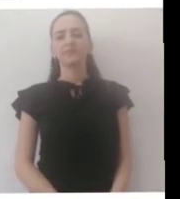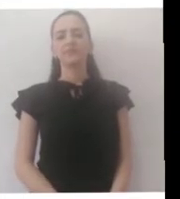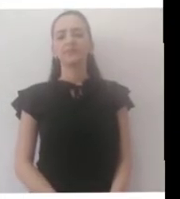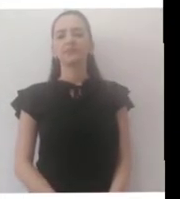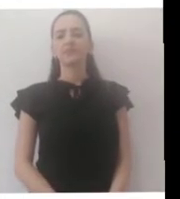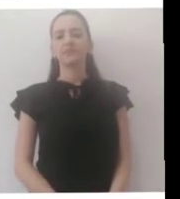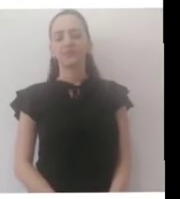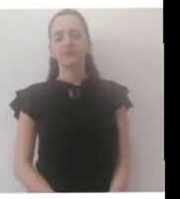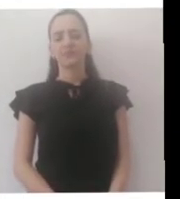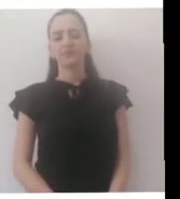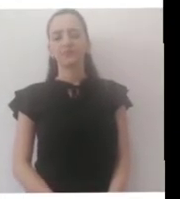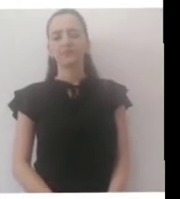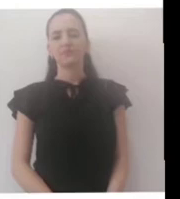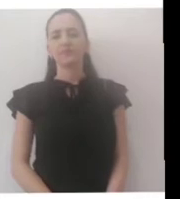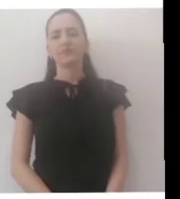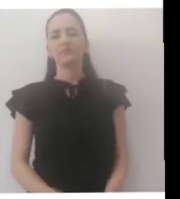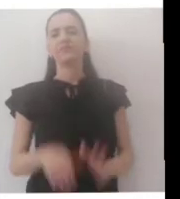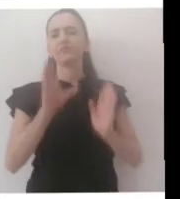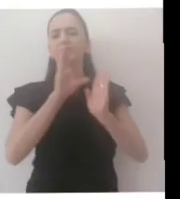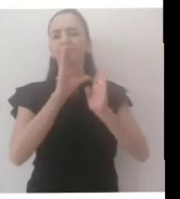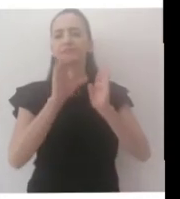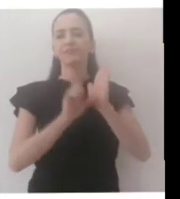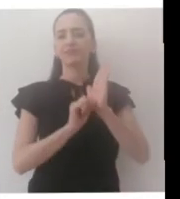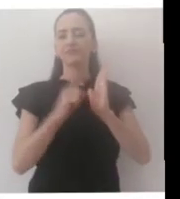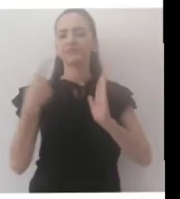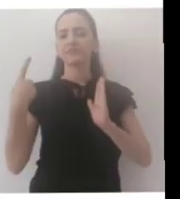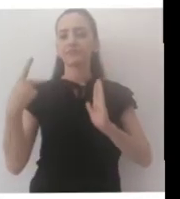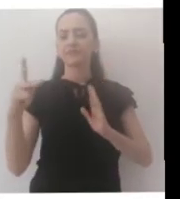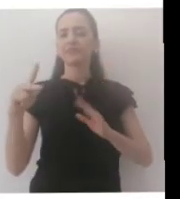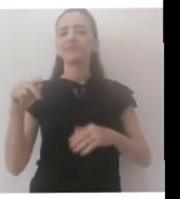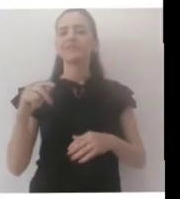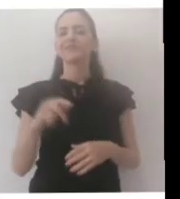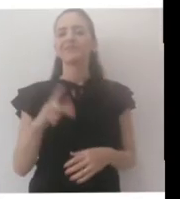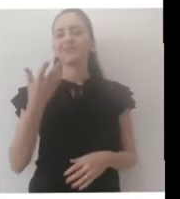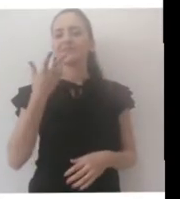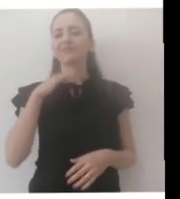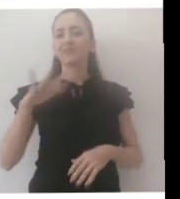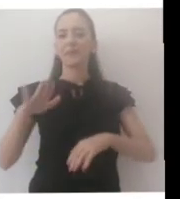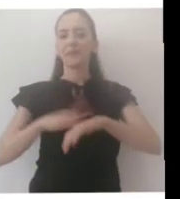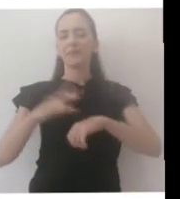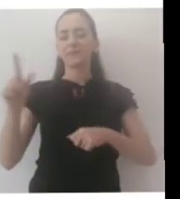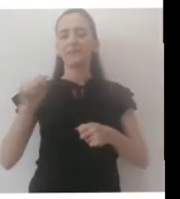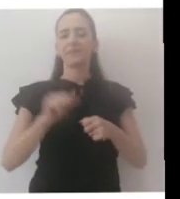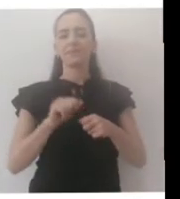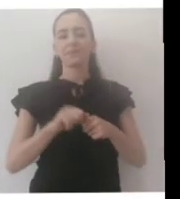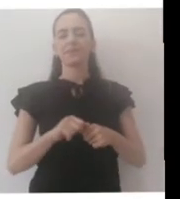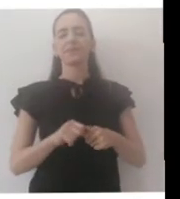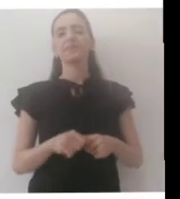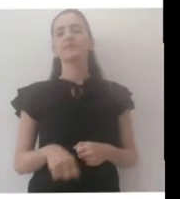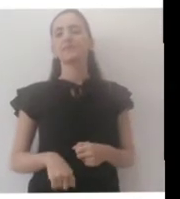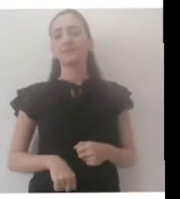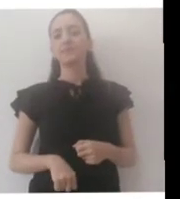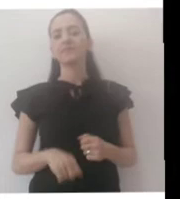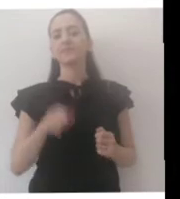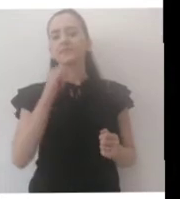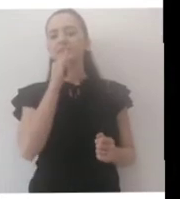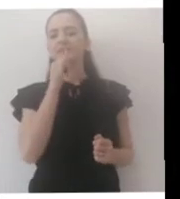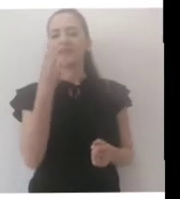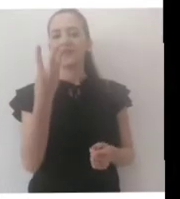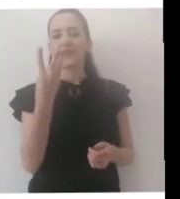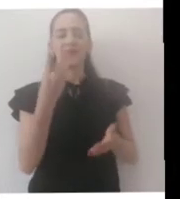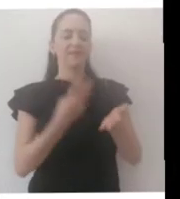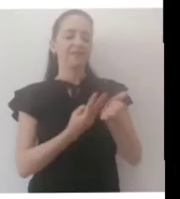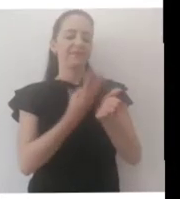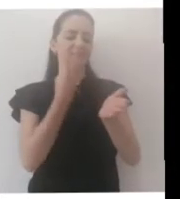é o símbolo de 3 objetos. 1, 2, 3. O número 3 é o símbolo, é o que representa